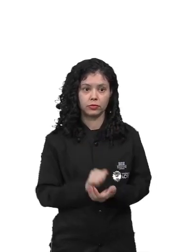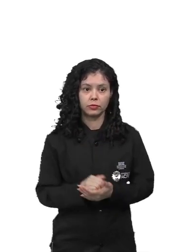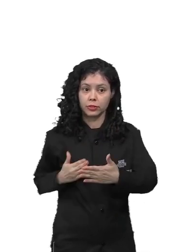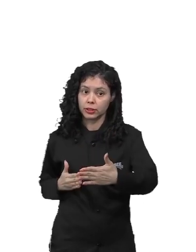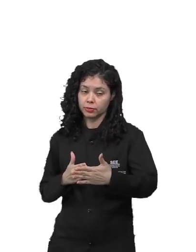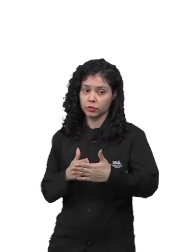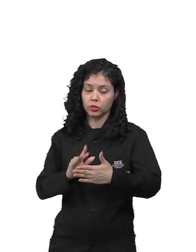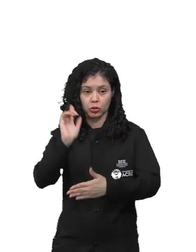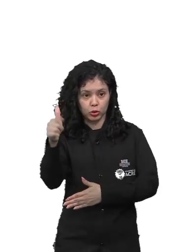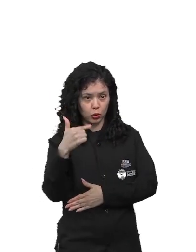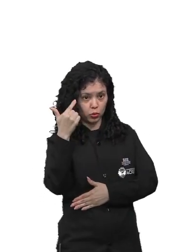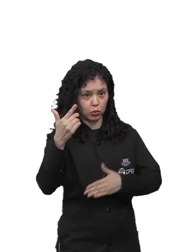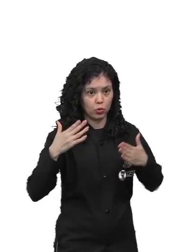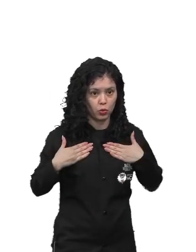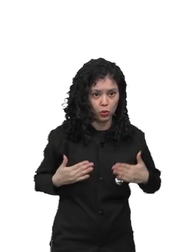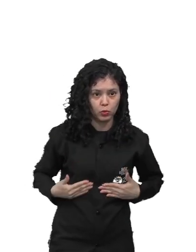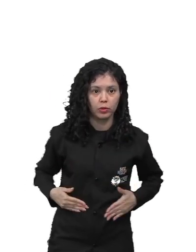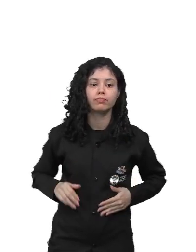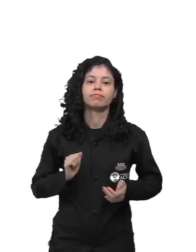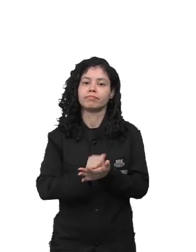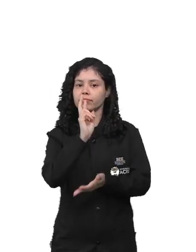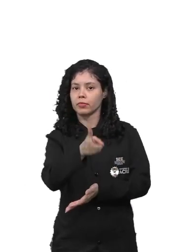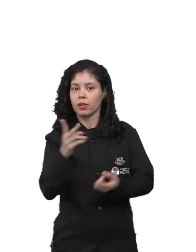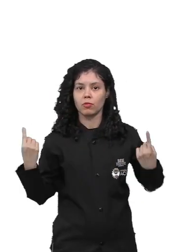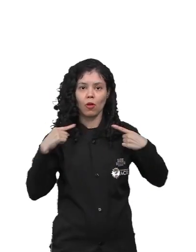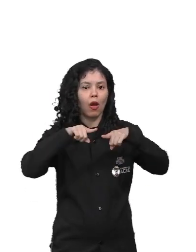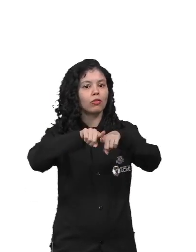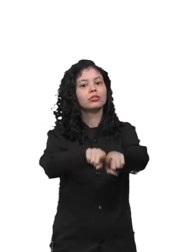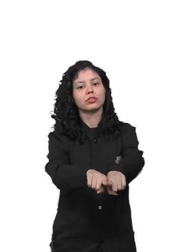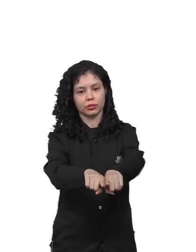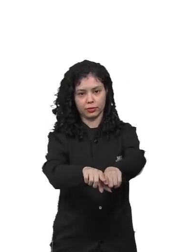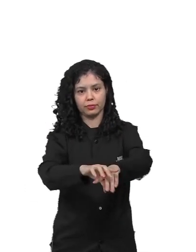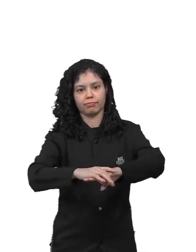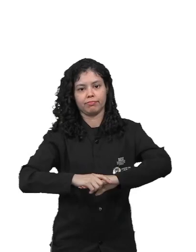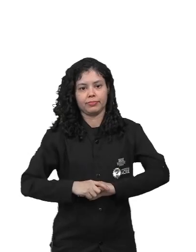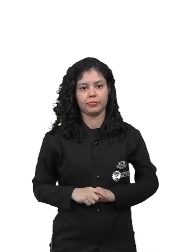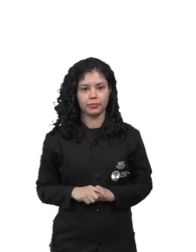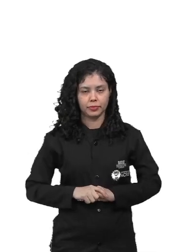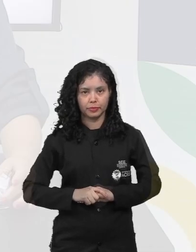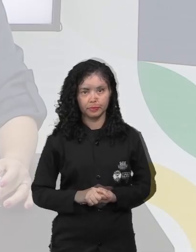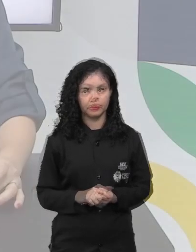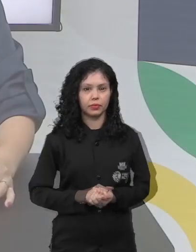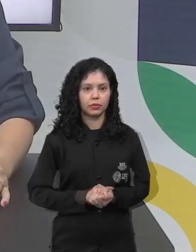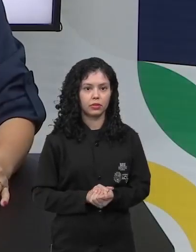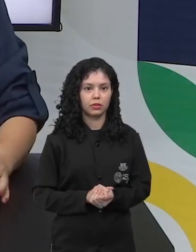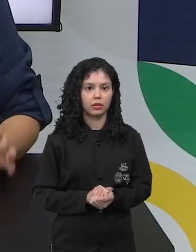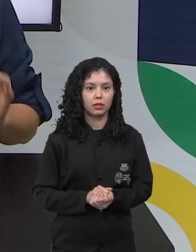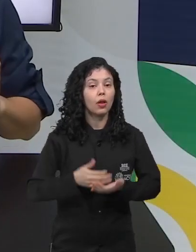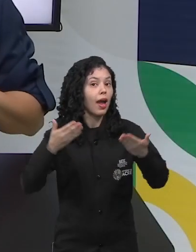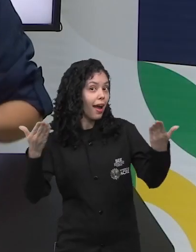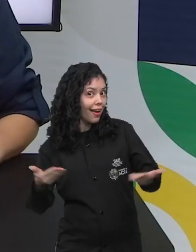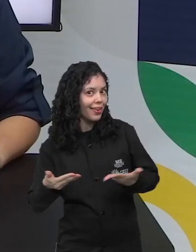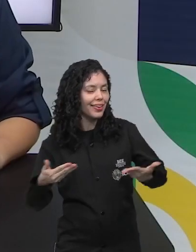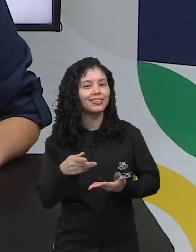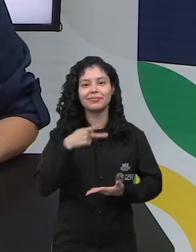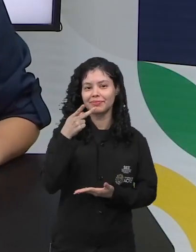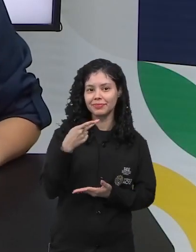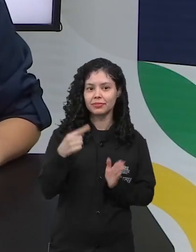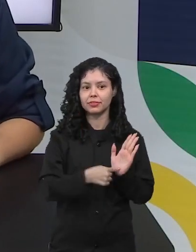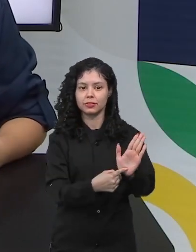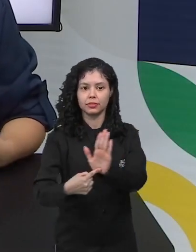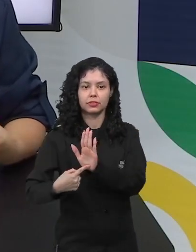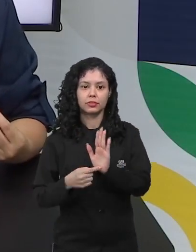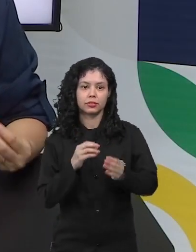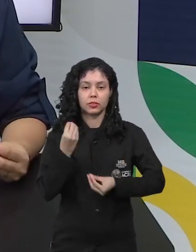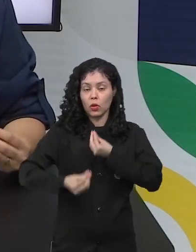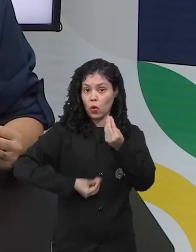espaço, impedindo que outro corpo esteja neste mesmo local simultaneamente. Então, agora, para